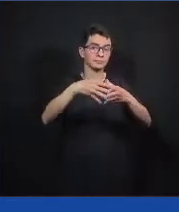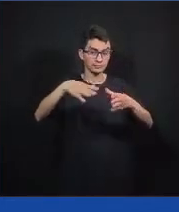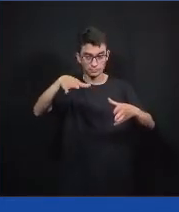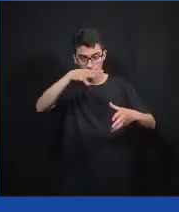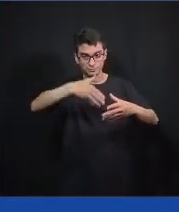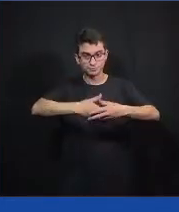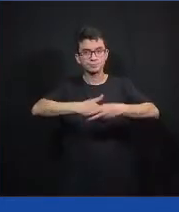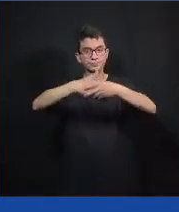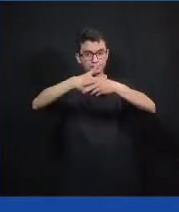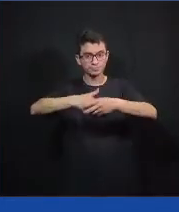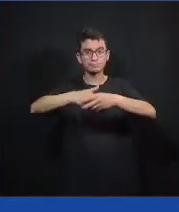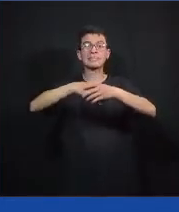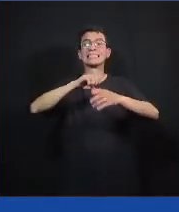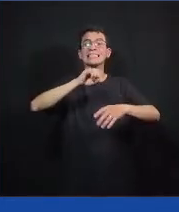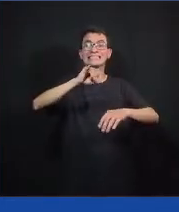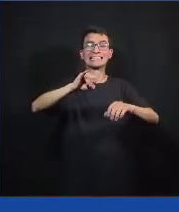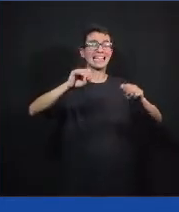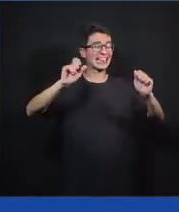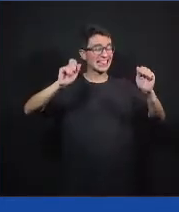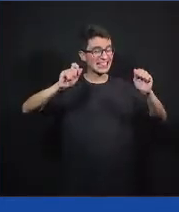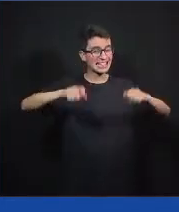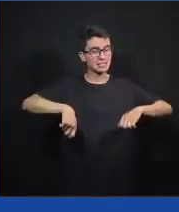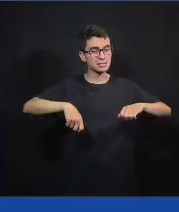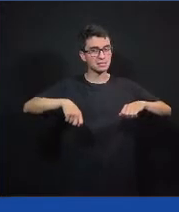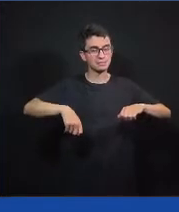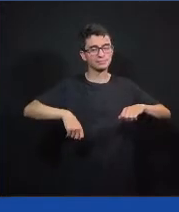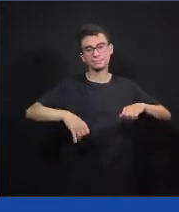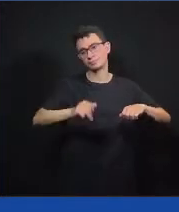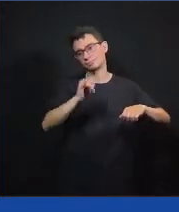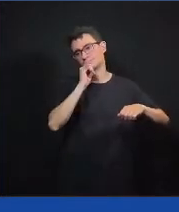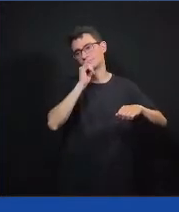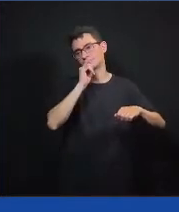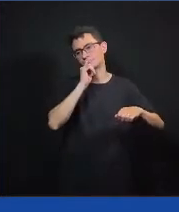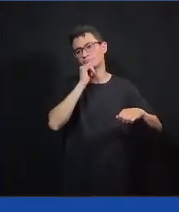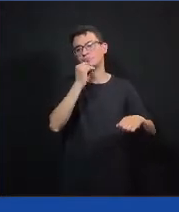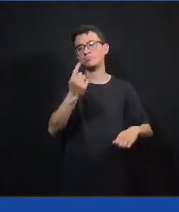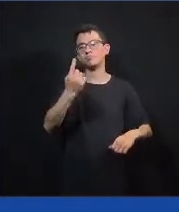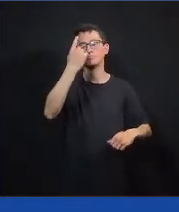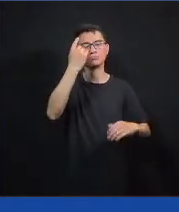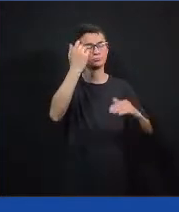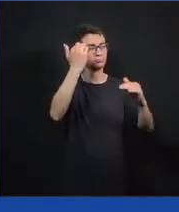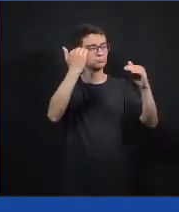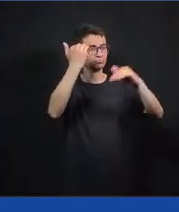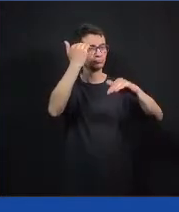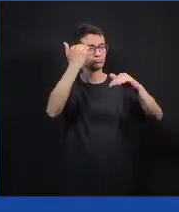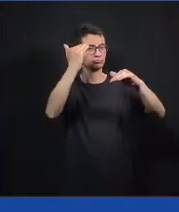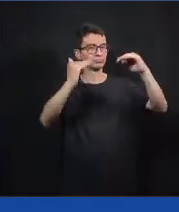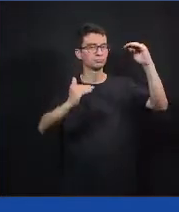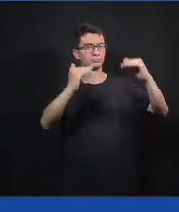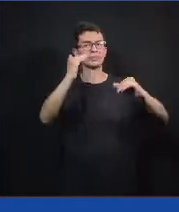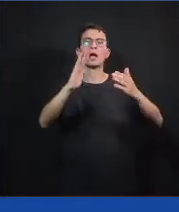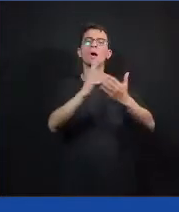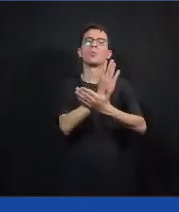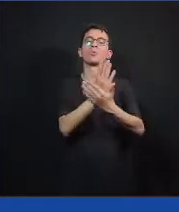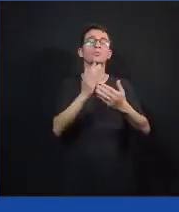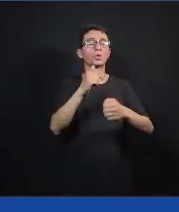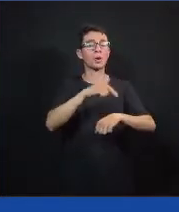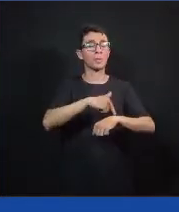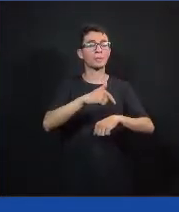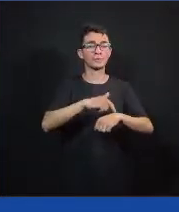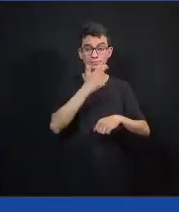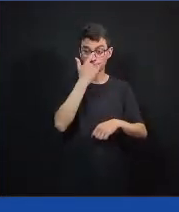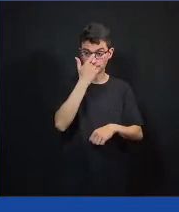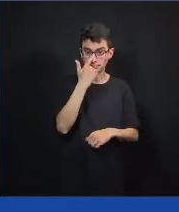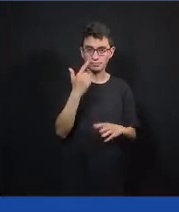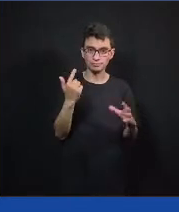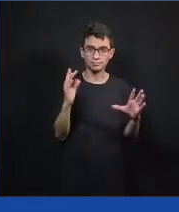a possibilidade de que um se contraponha ao outro em determinados casos. Bom, foi um